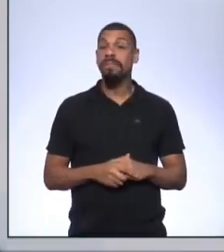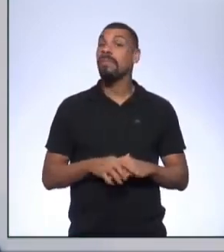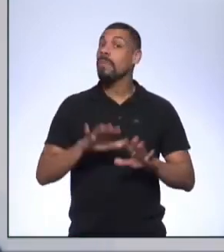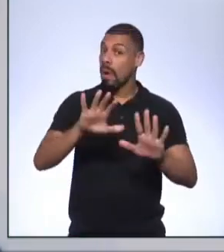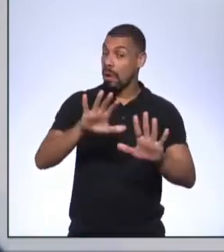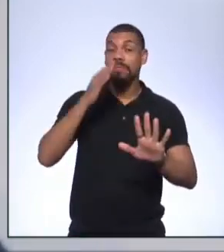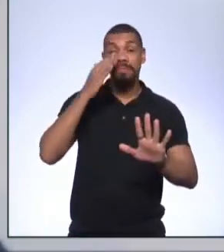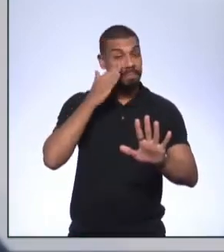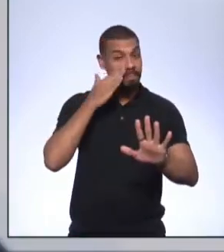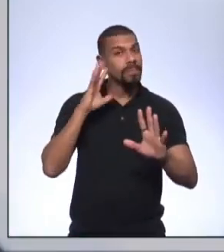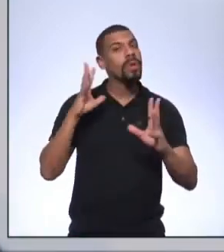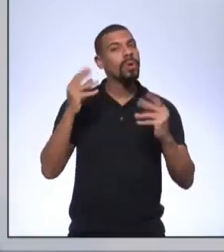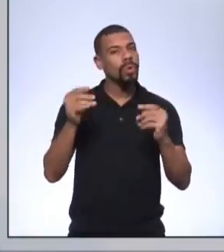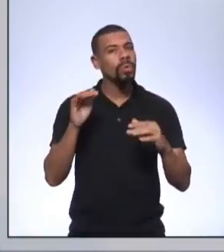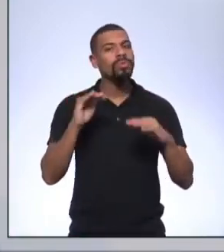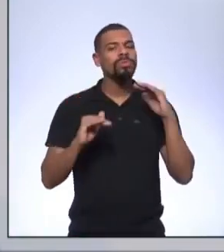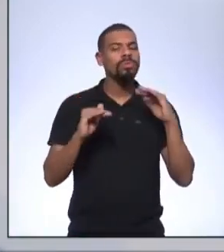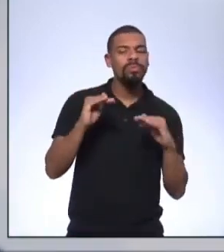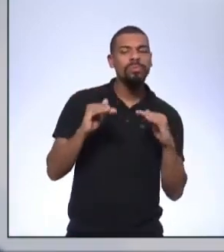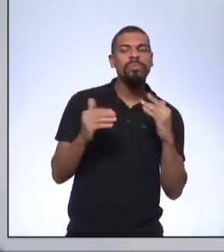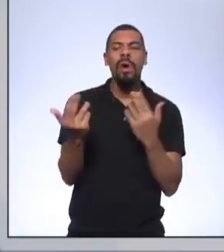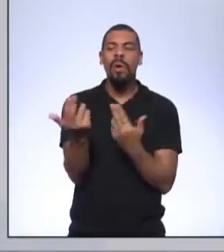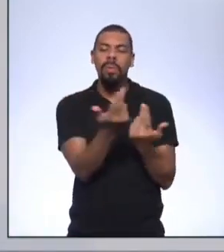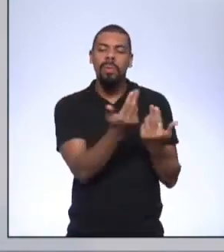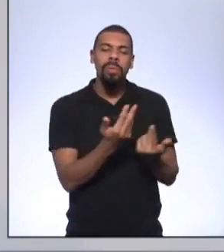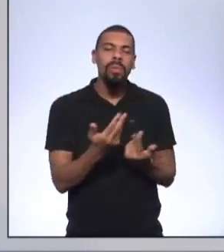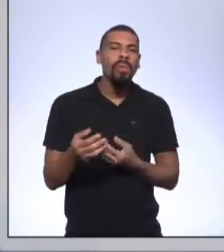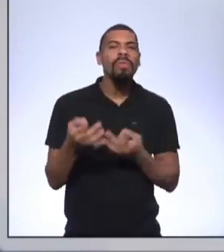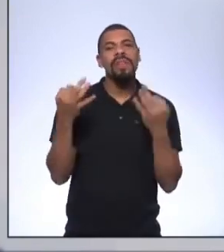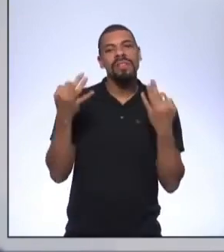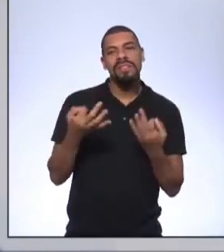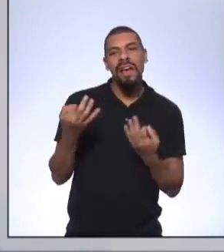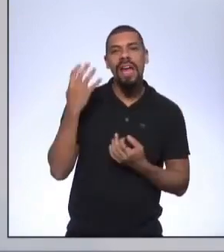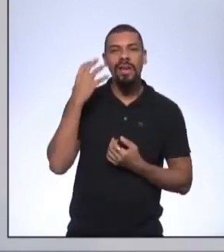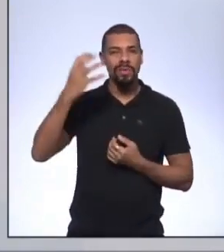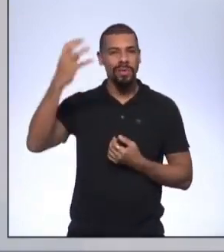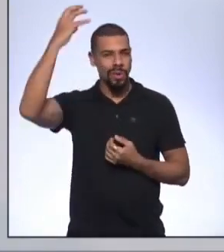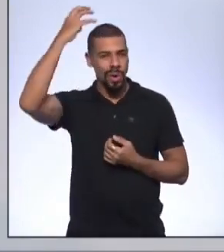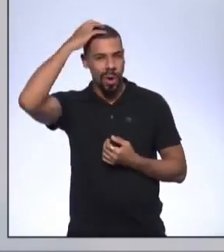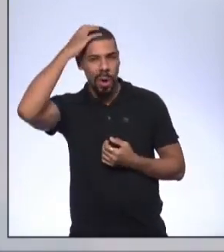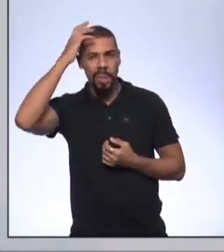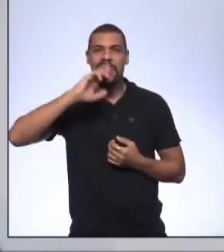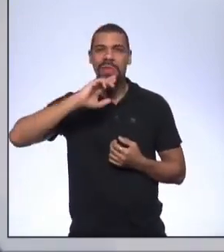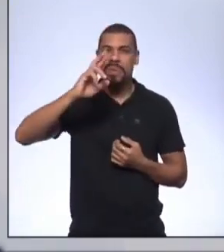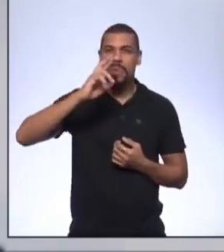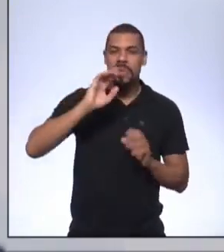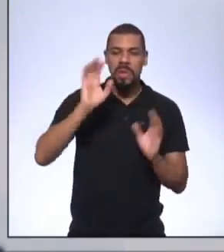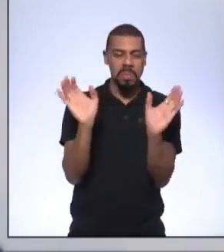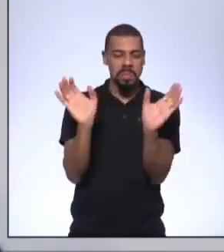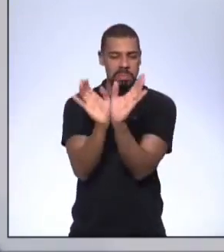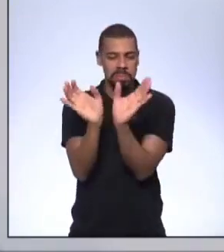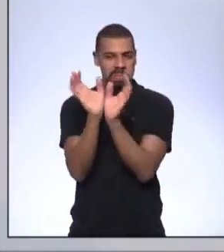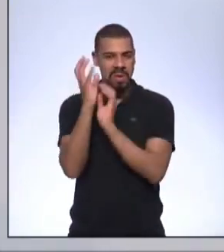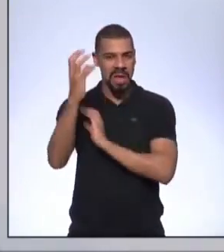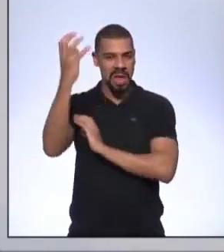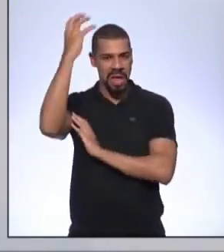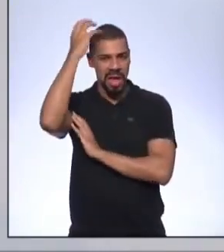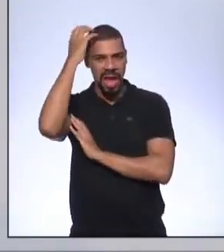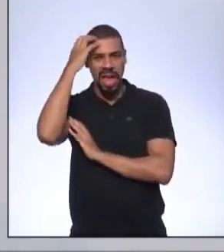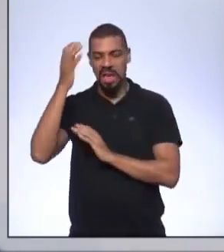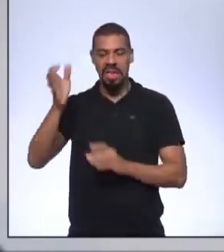forma, Janaína, todo mundo está meio que certo. Quem apontou nobreza, quem apontou realeza, quem